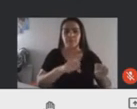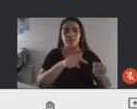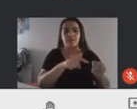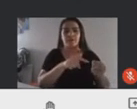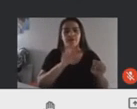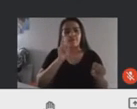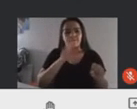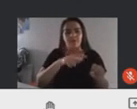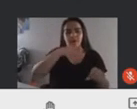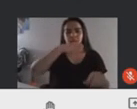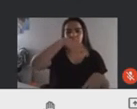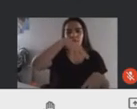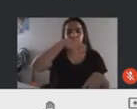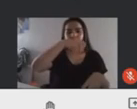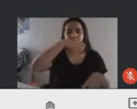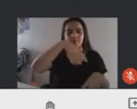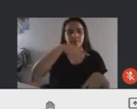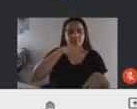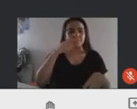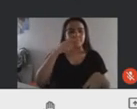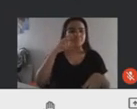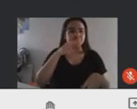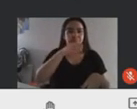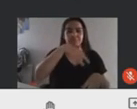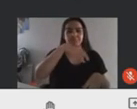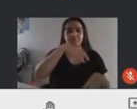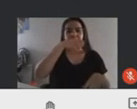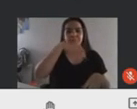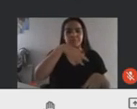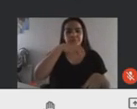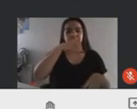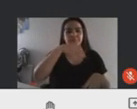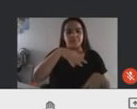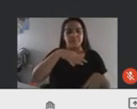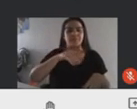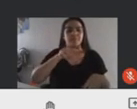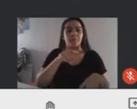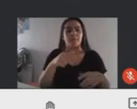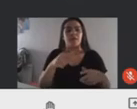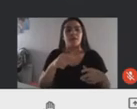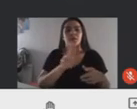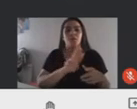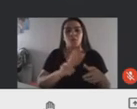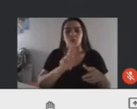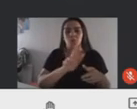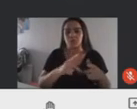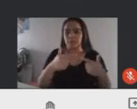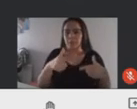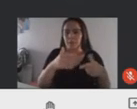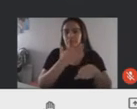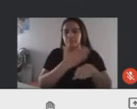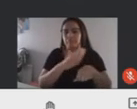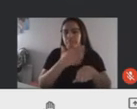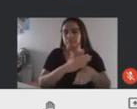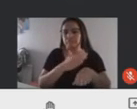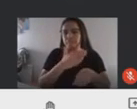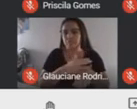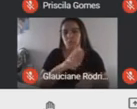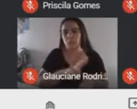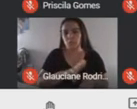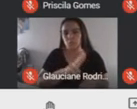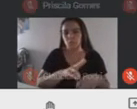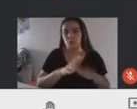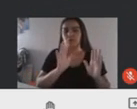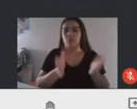acendendo. Então, é um sisteminha que a gente trabalha bastante e nós já temos, já estamos estudando